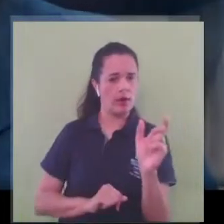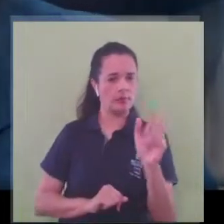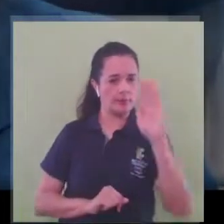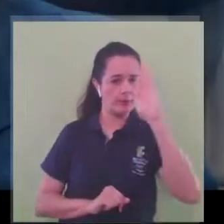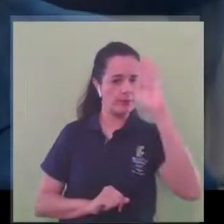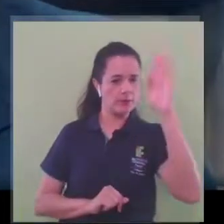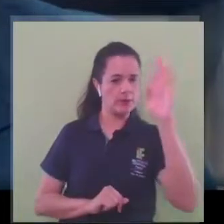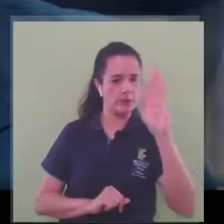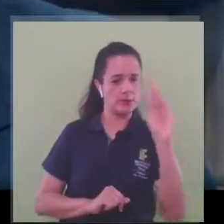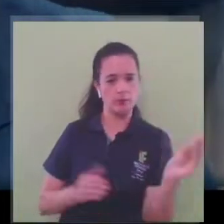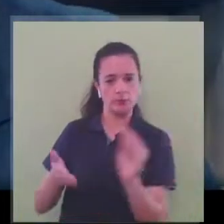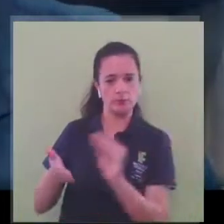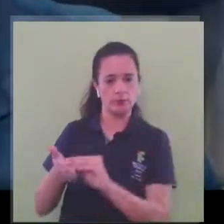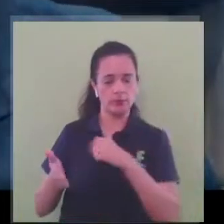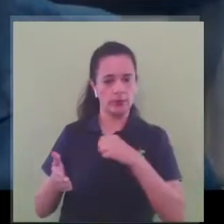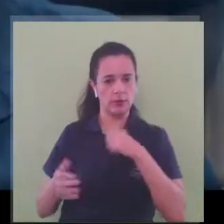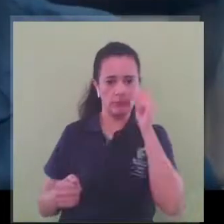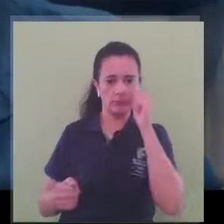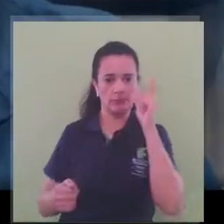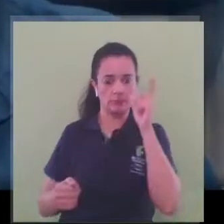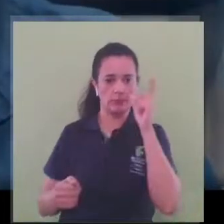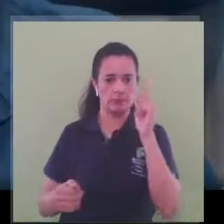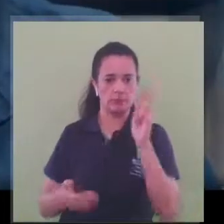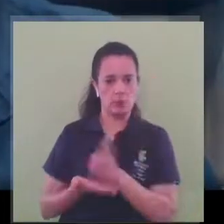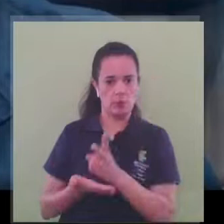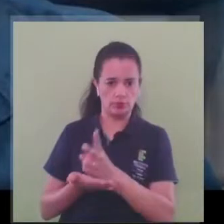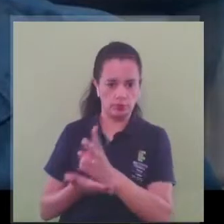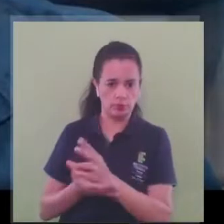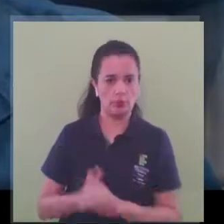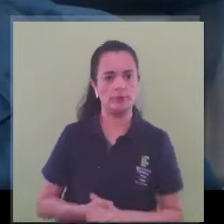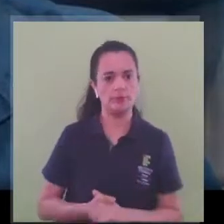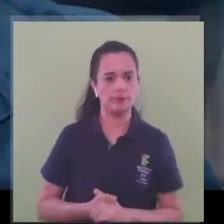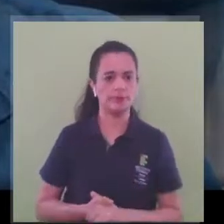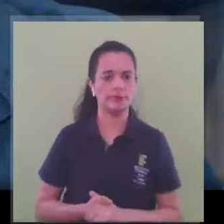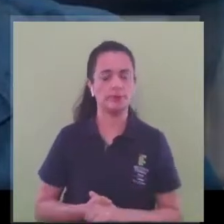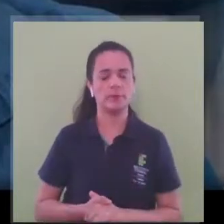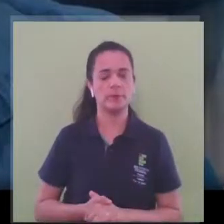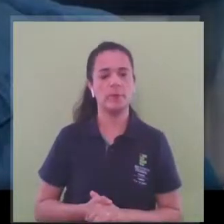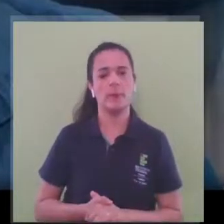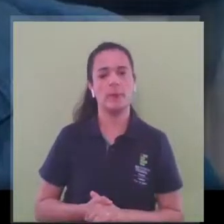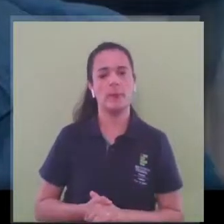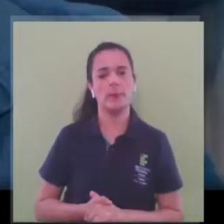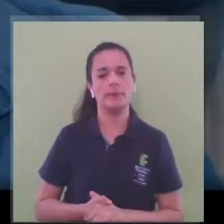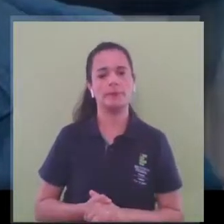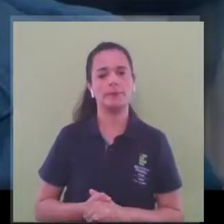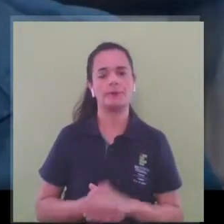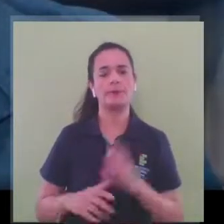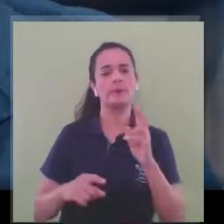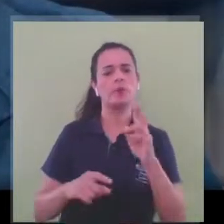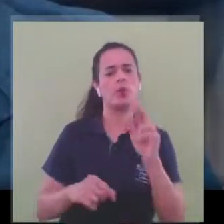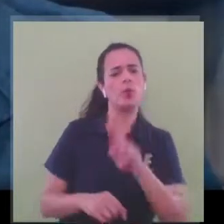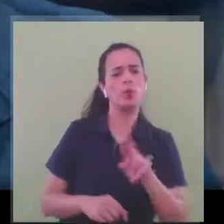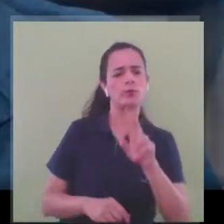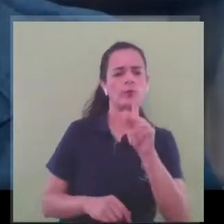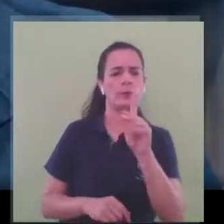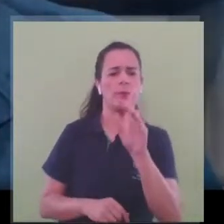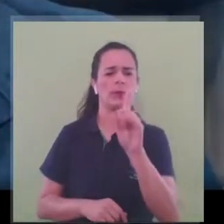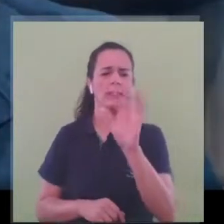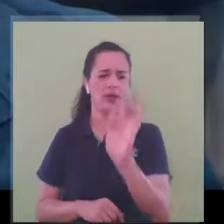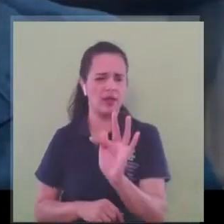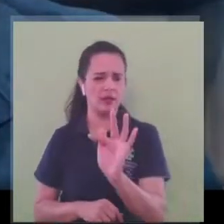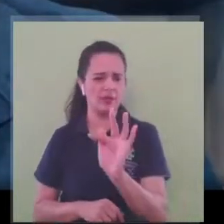forma de se manter acordado. Agora, com relação a PDFs e a e-books, né? Eu sei que tem muita gente que gosta de